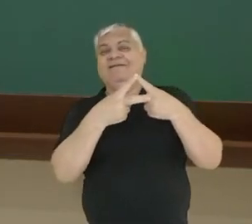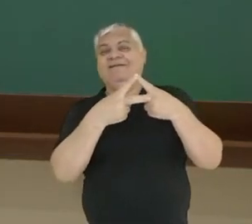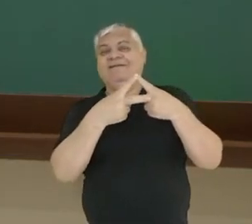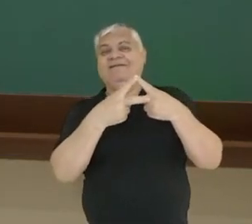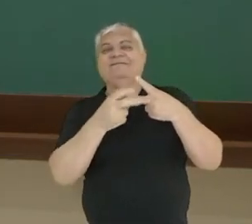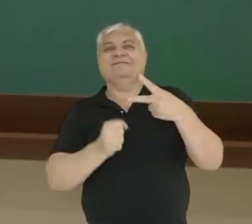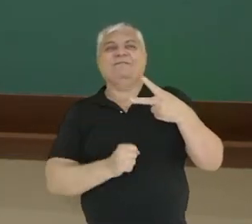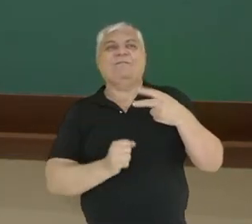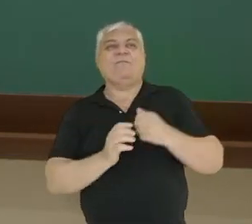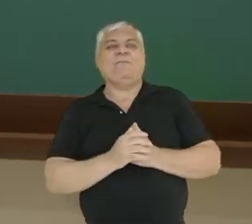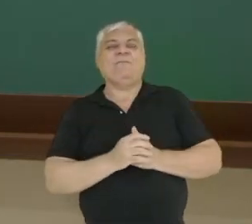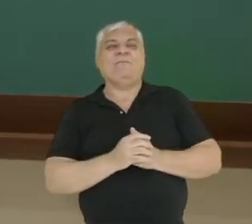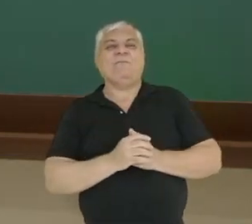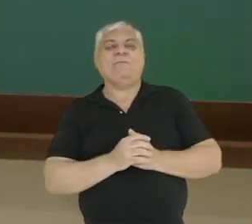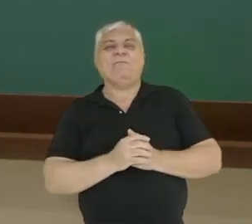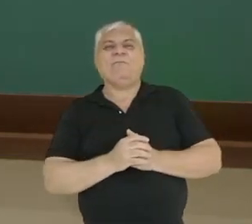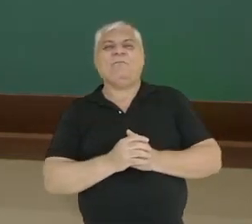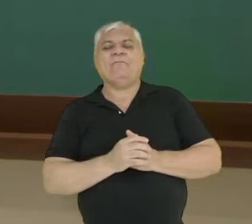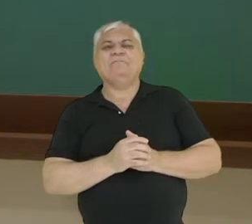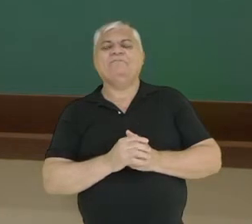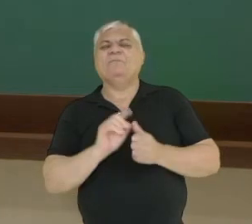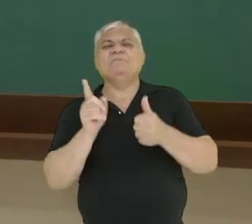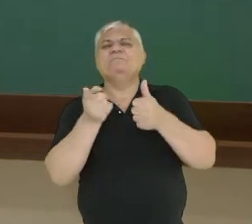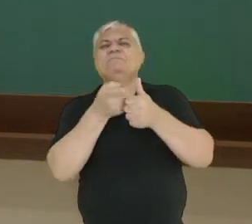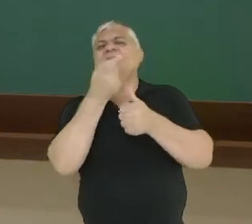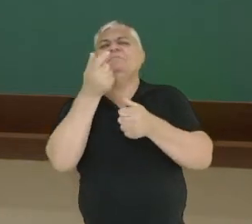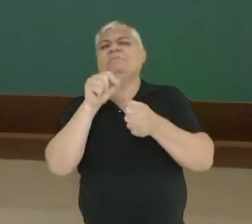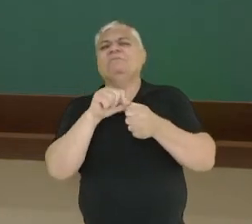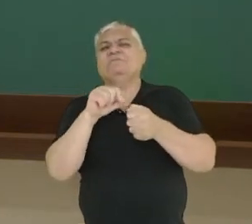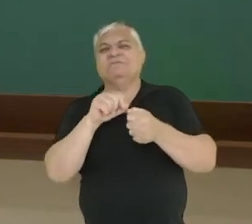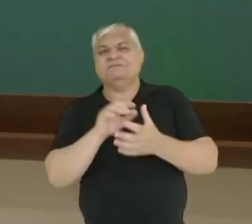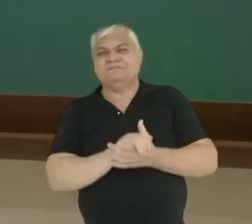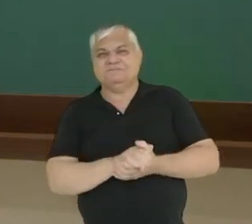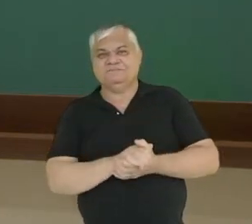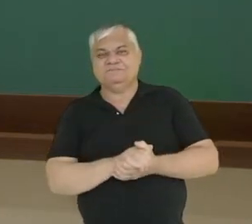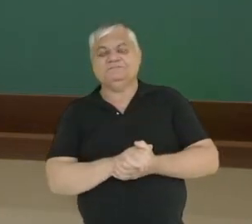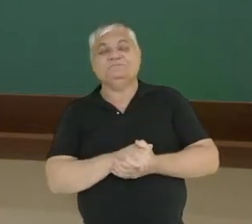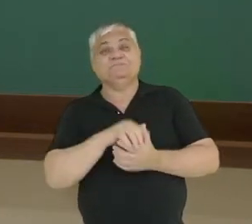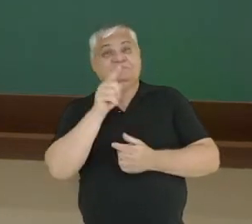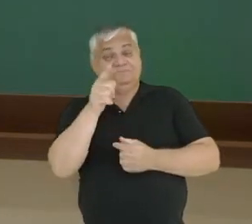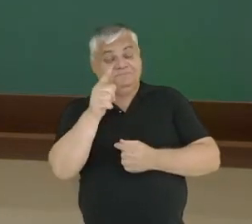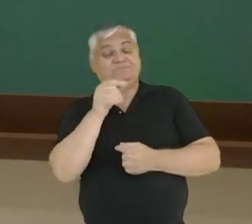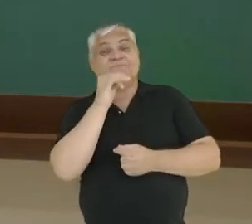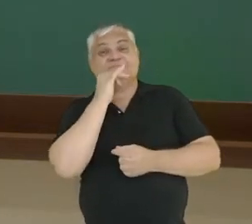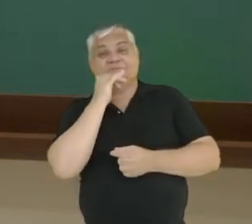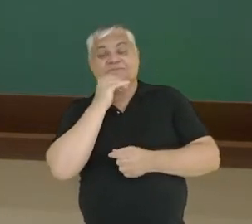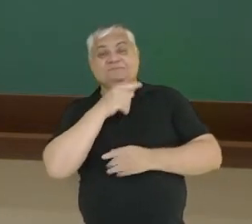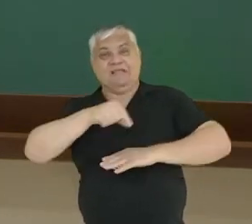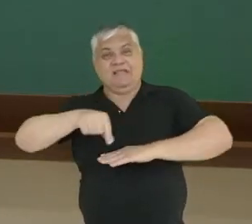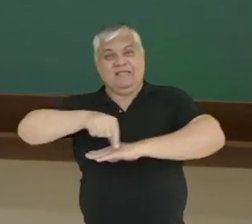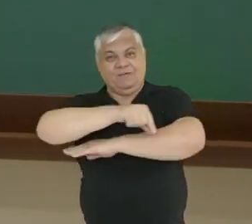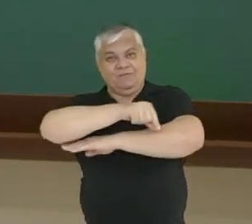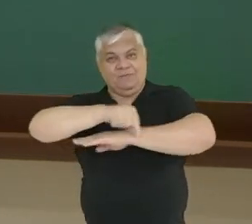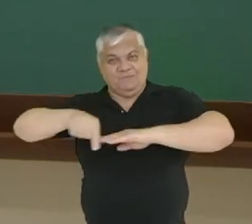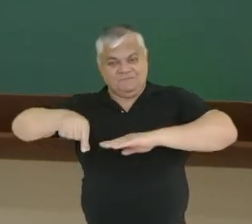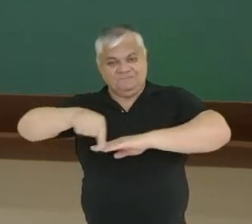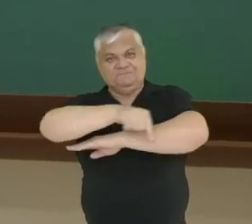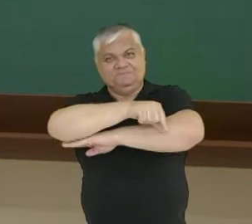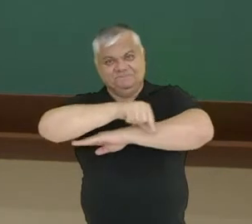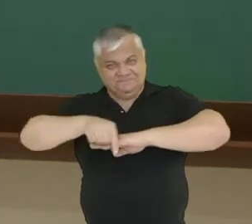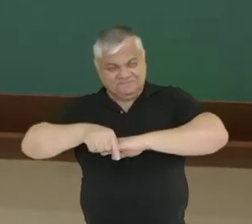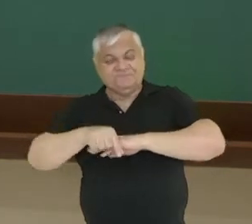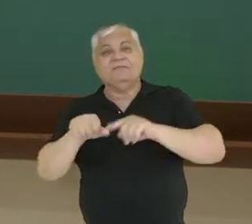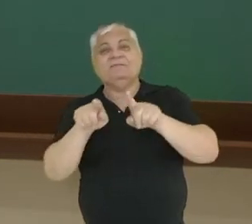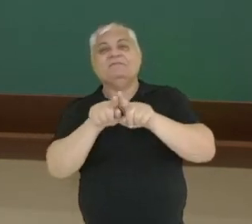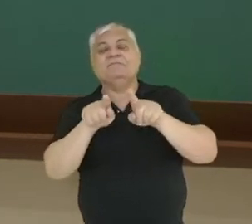equilátero. Então, qual que é o primeiro passo aqui? Vocês vão pegar a régua de vocês e